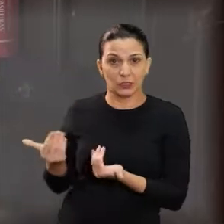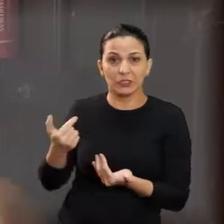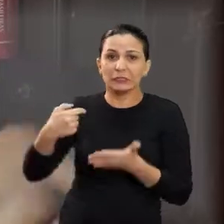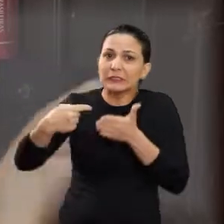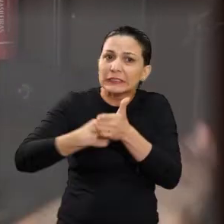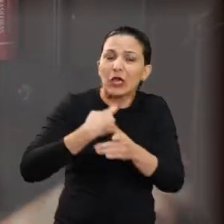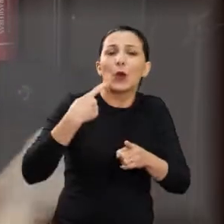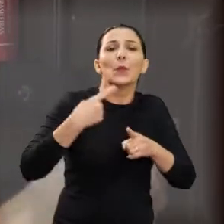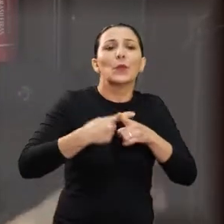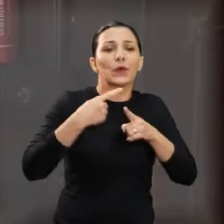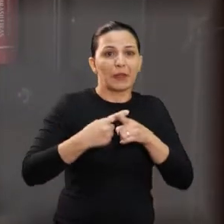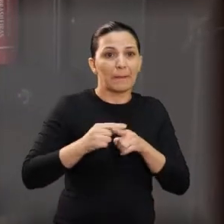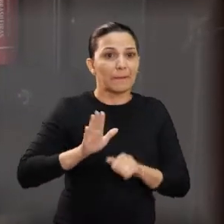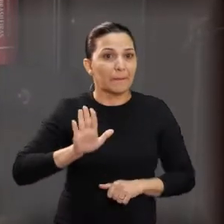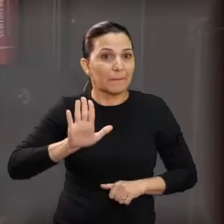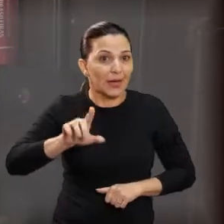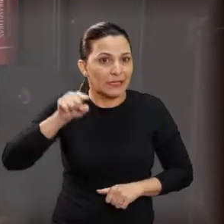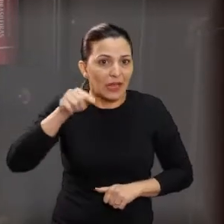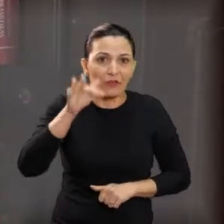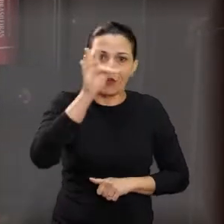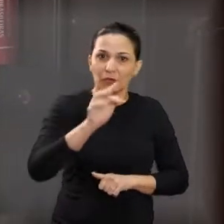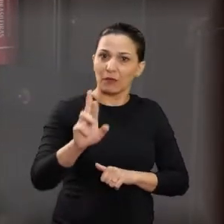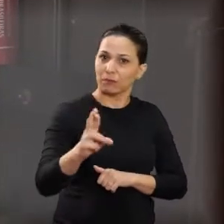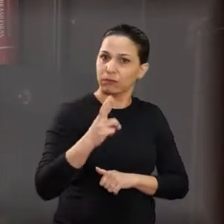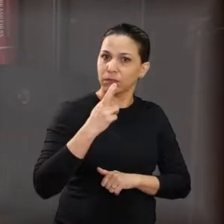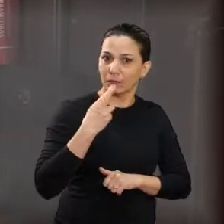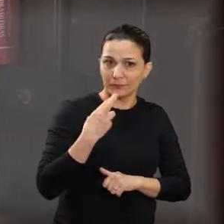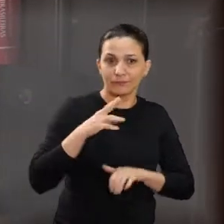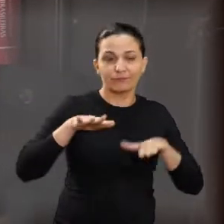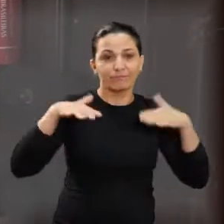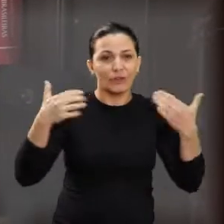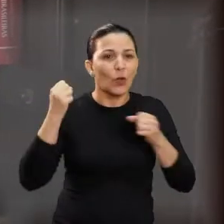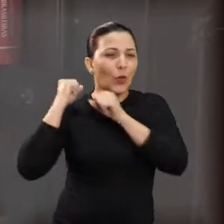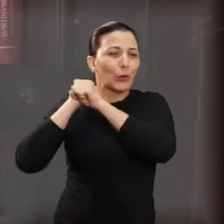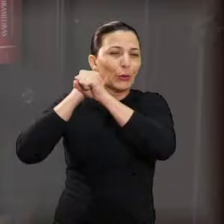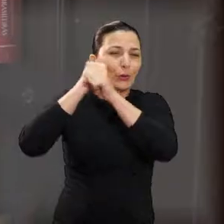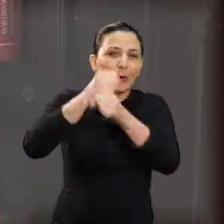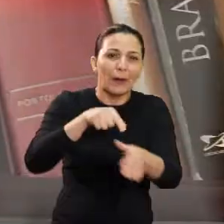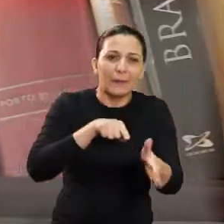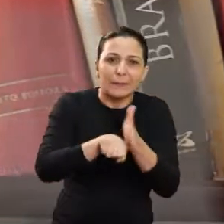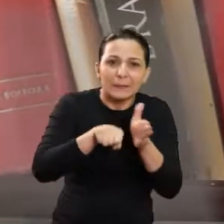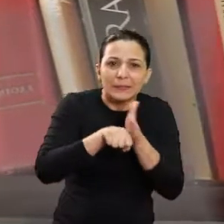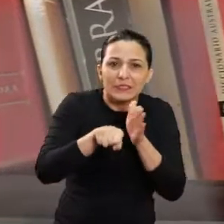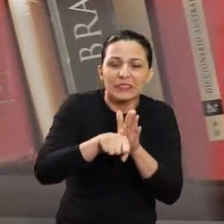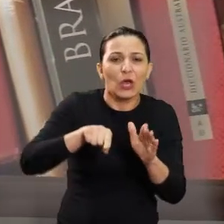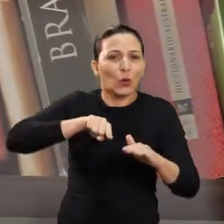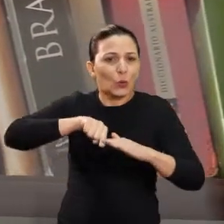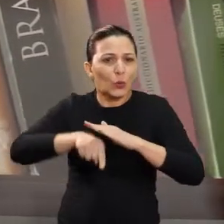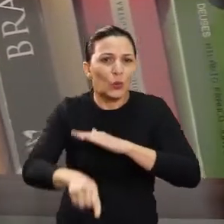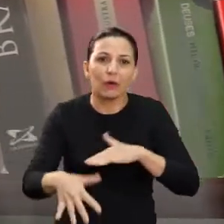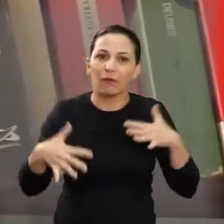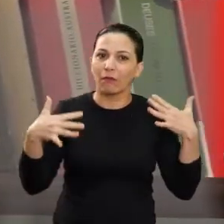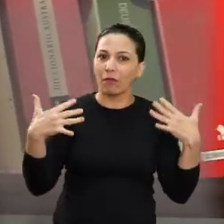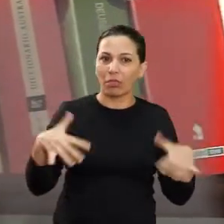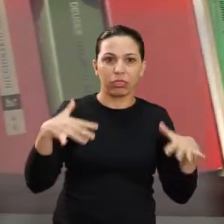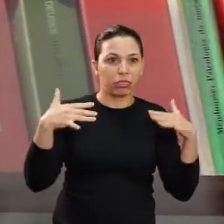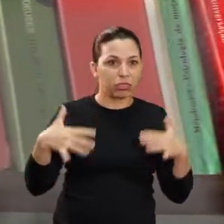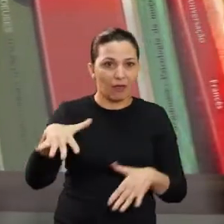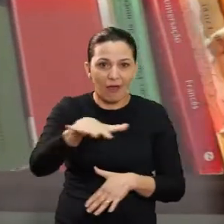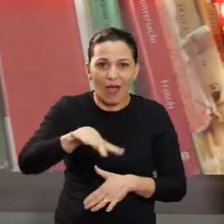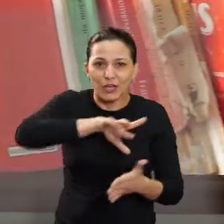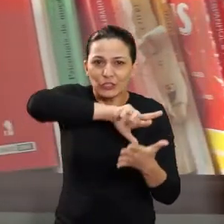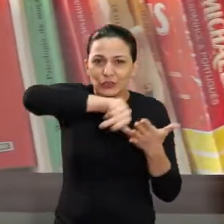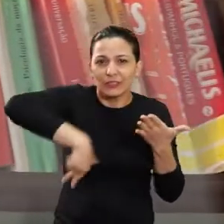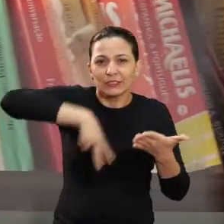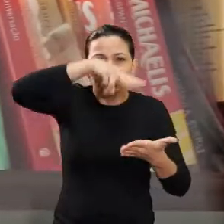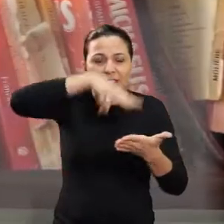Então, há longos anos de pesquisa, né? Não é assim, leitura de sociologia, leitura de estudos literários,